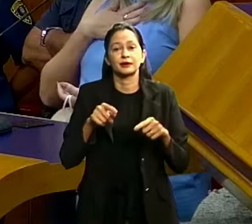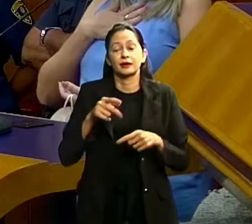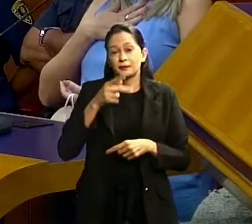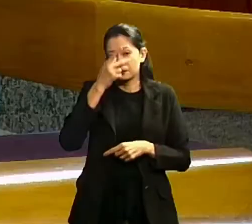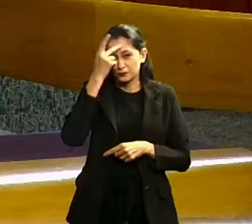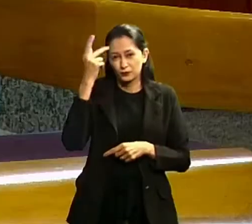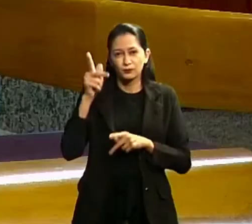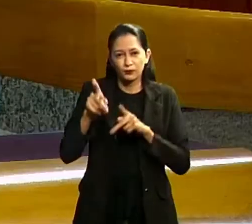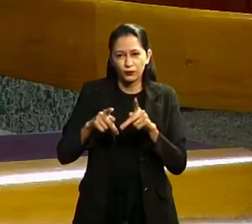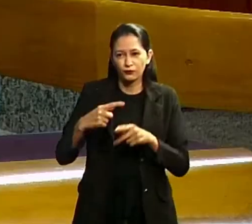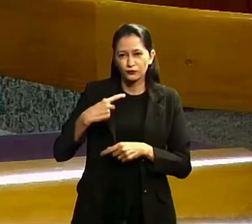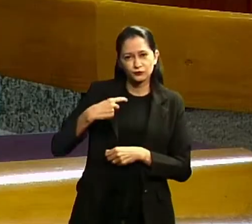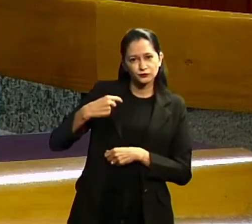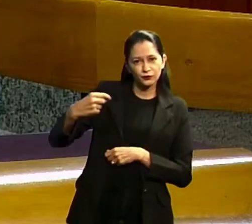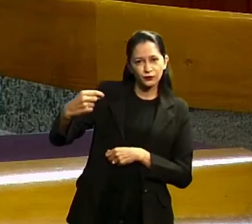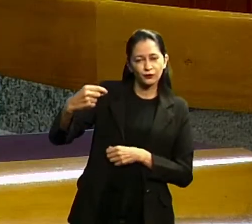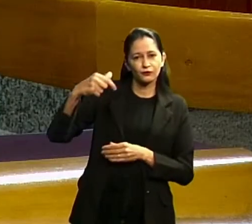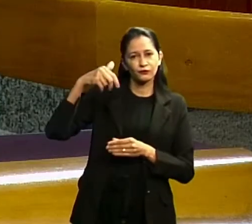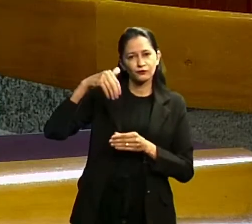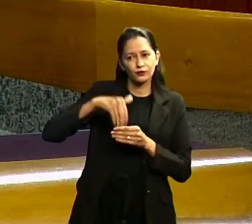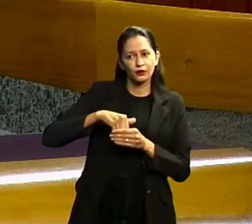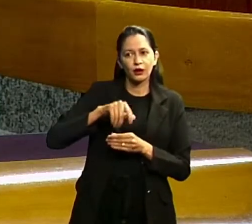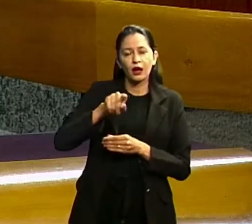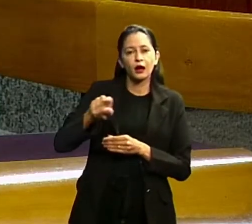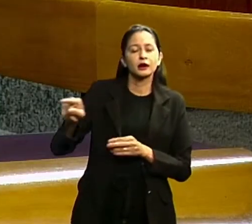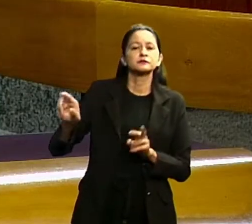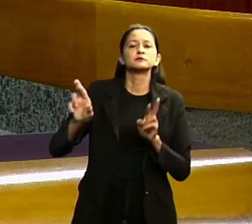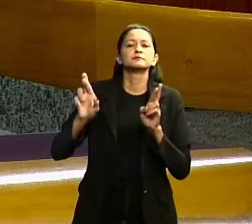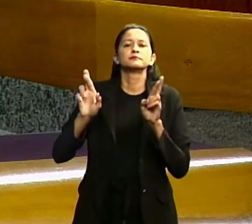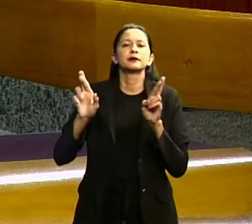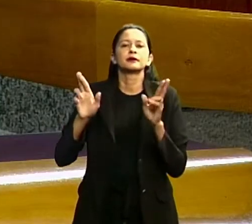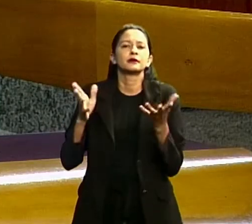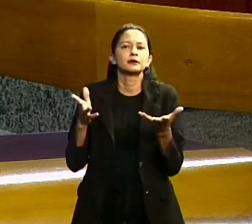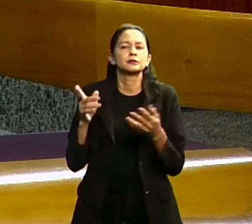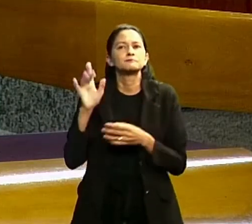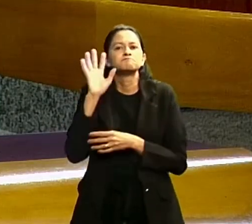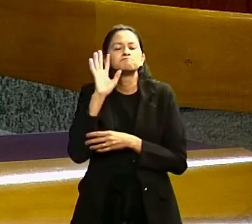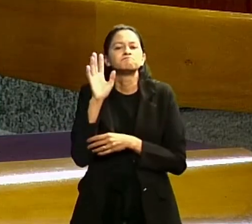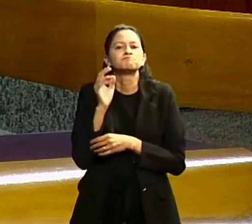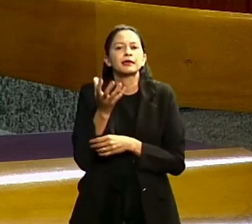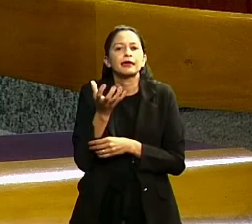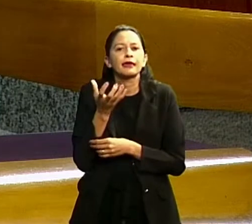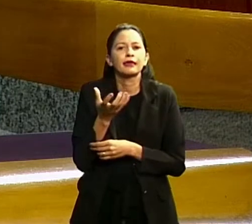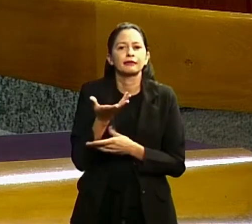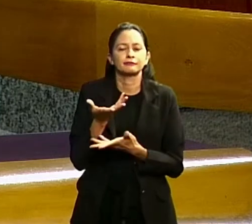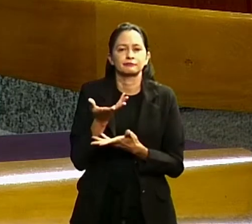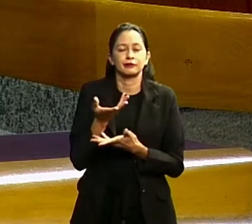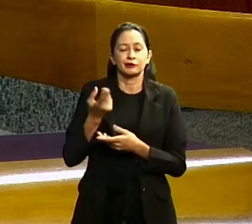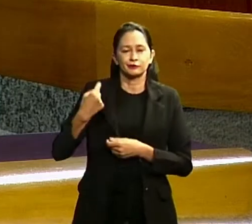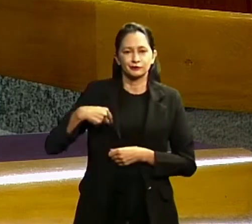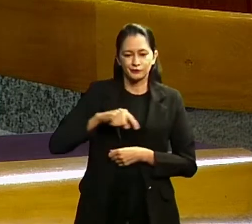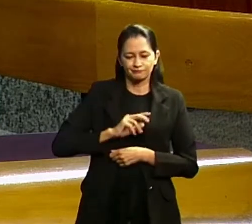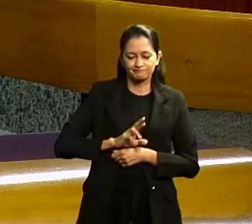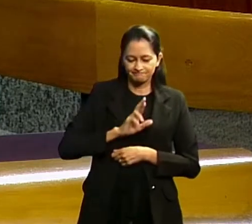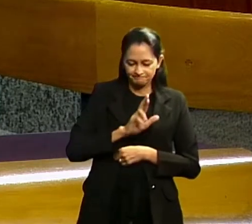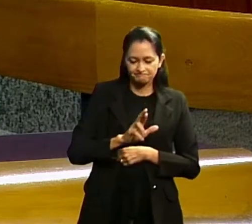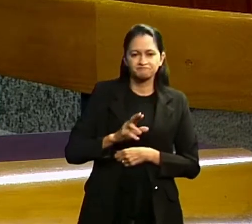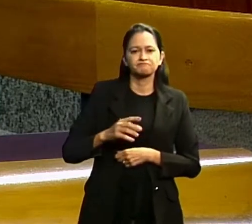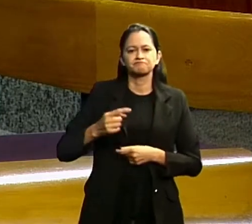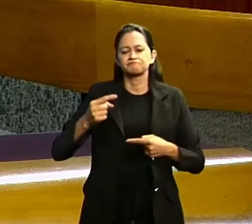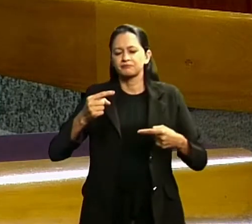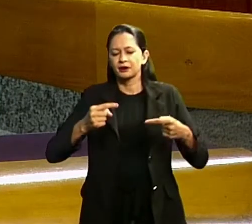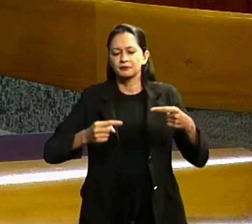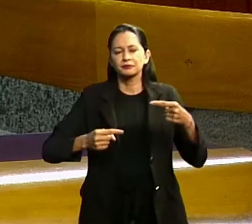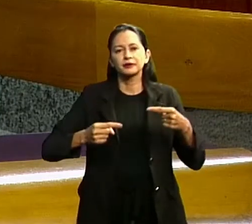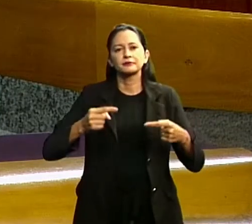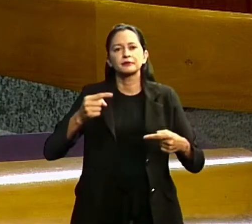nós, vereadores, os seus votos, elas esperam que nesses espaços a gente realmente façamos debates que são concernentes a